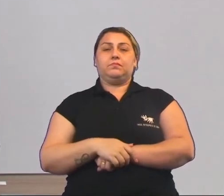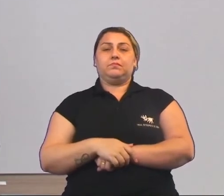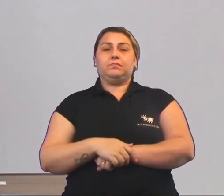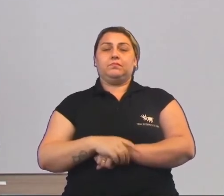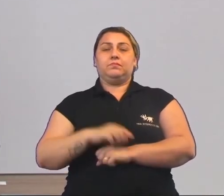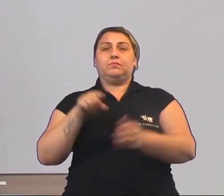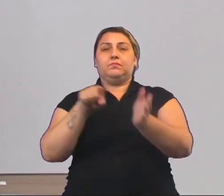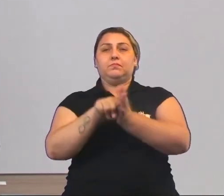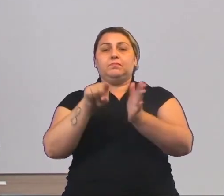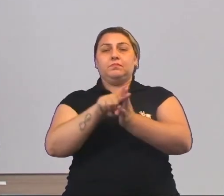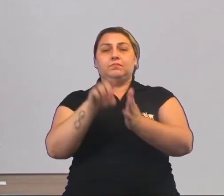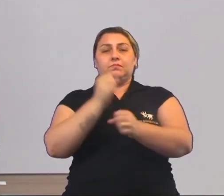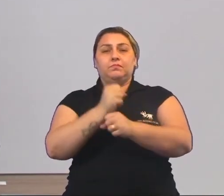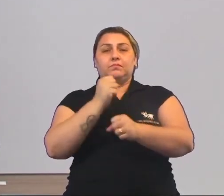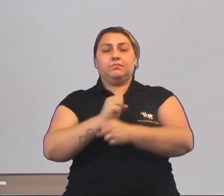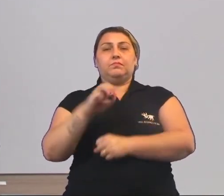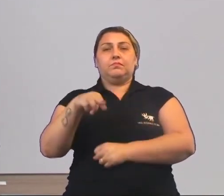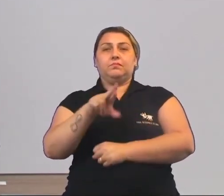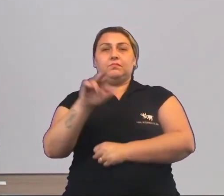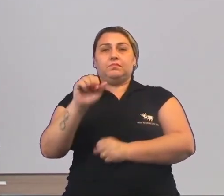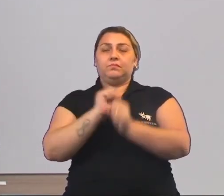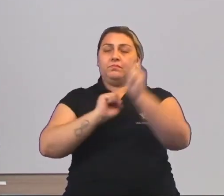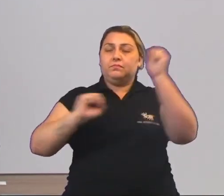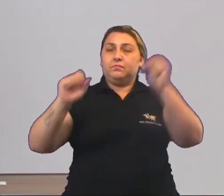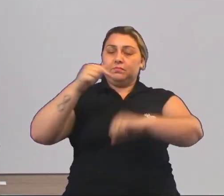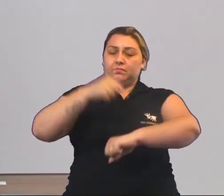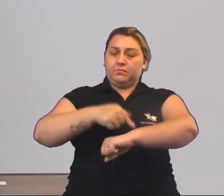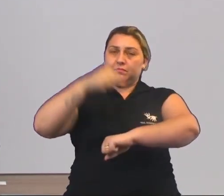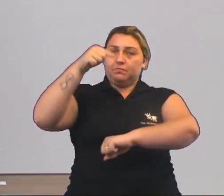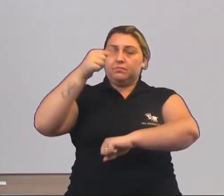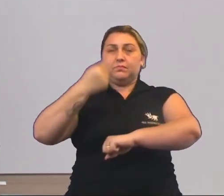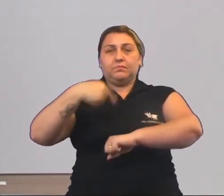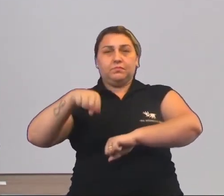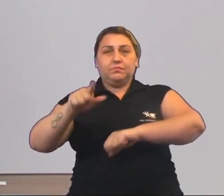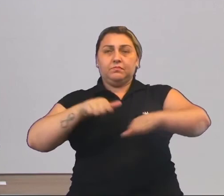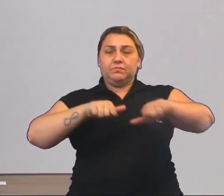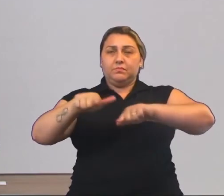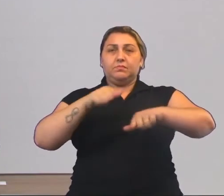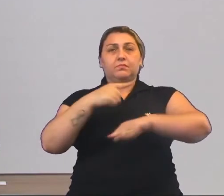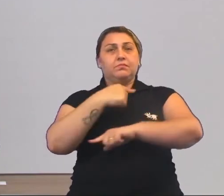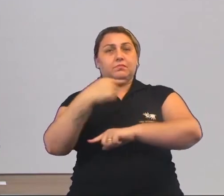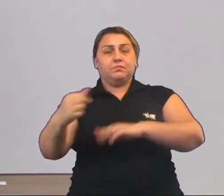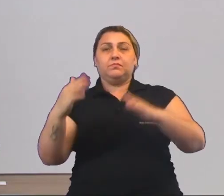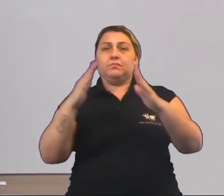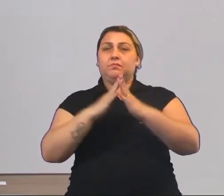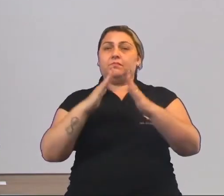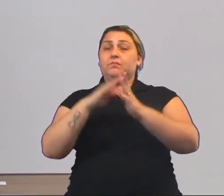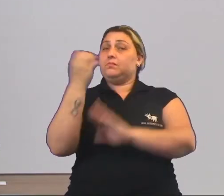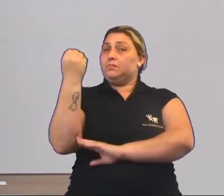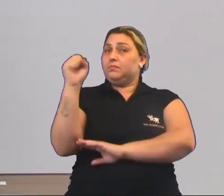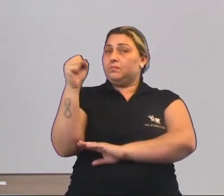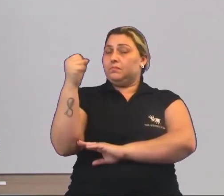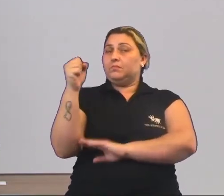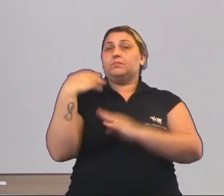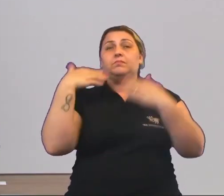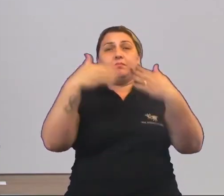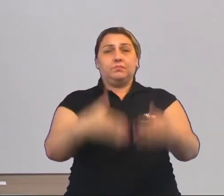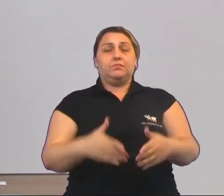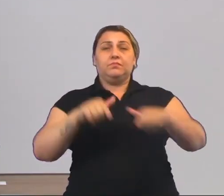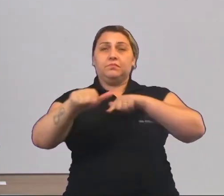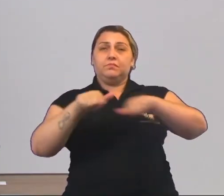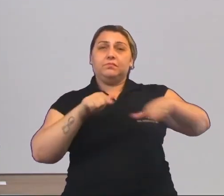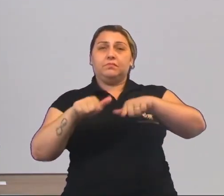Vamos a mais uma situação. Maria acordou às 7 horas para trabalhar. Saiu de casa às 8 horas e chegou